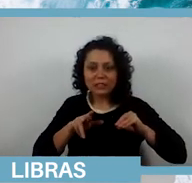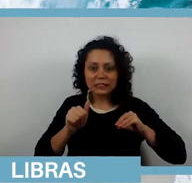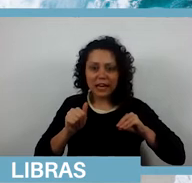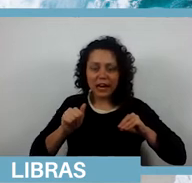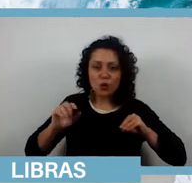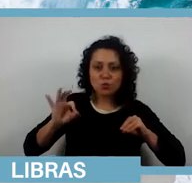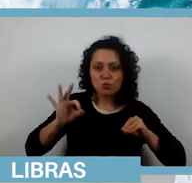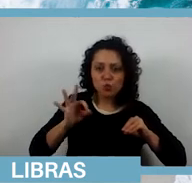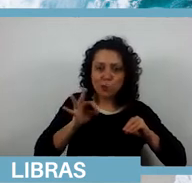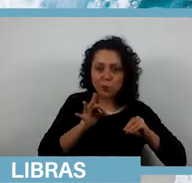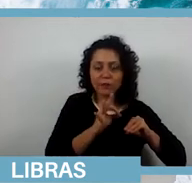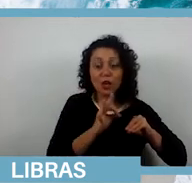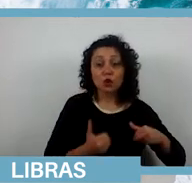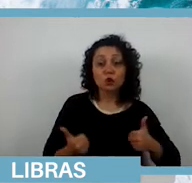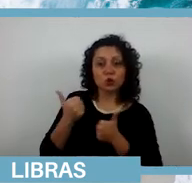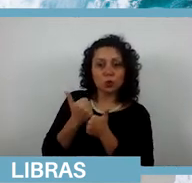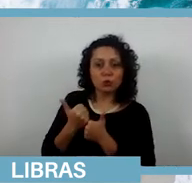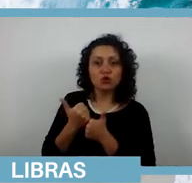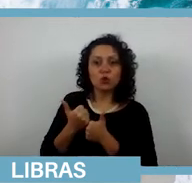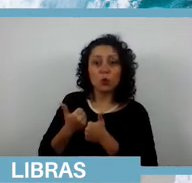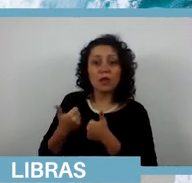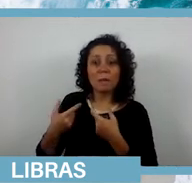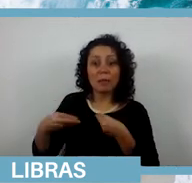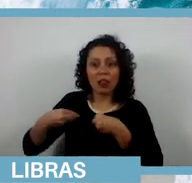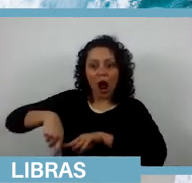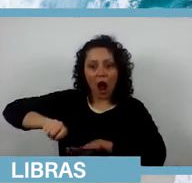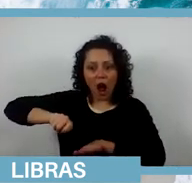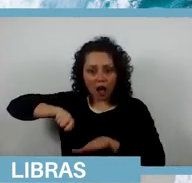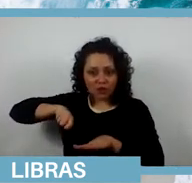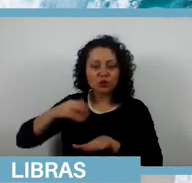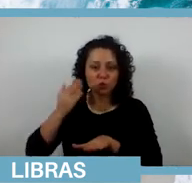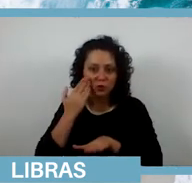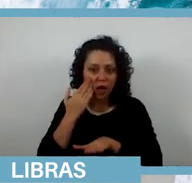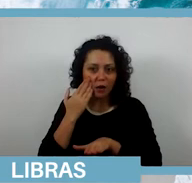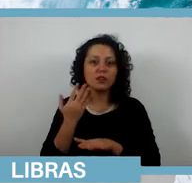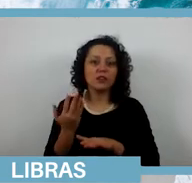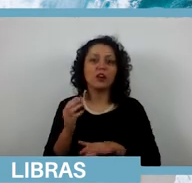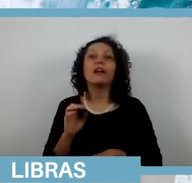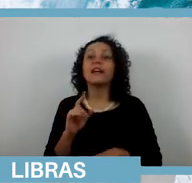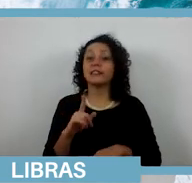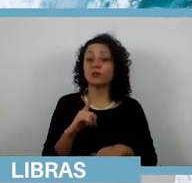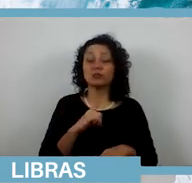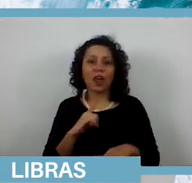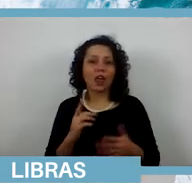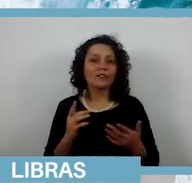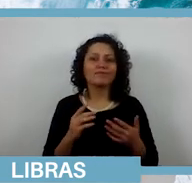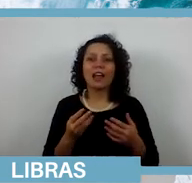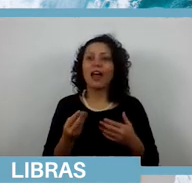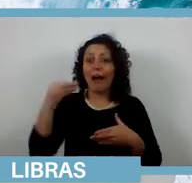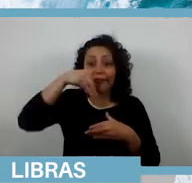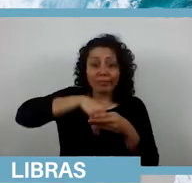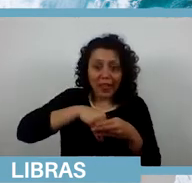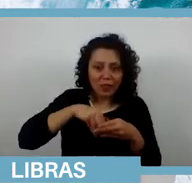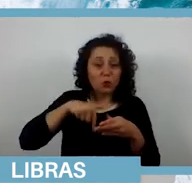cosméticos naturais com embalagens lixo zero, ou seja, sem embalagem ou com embalagem no máximo de papel, mas nada de plástico,